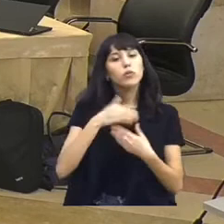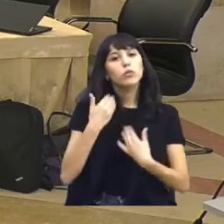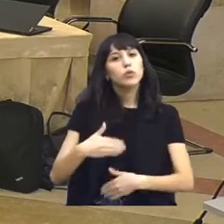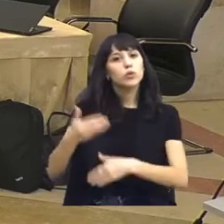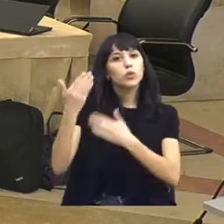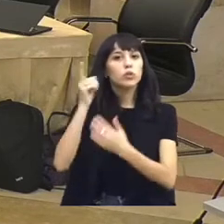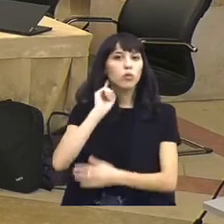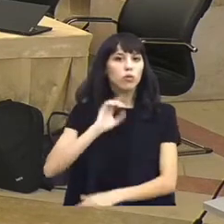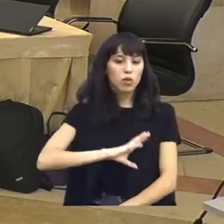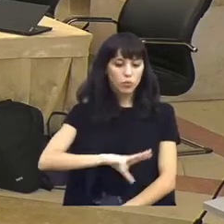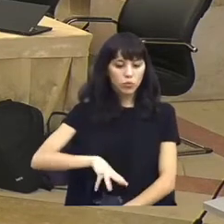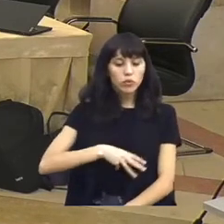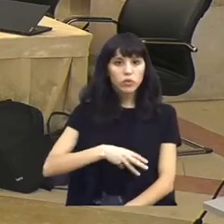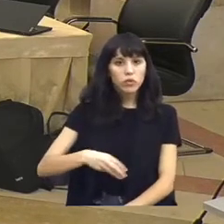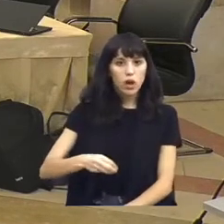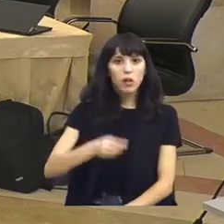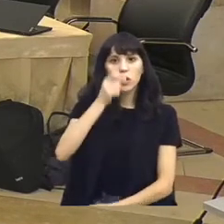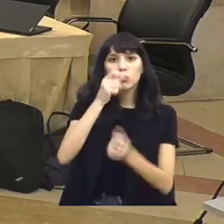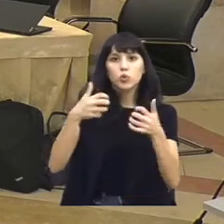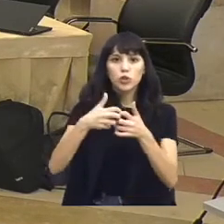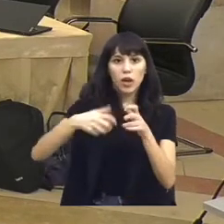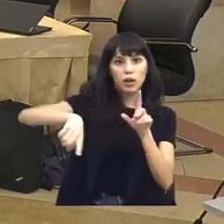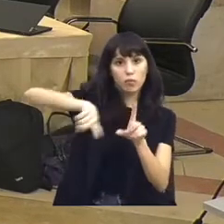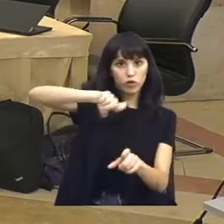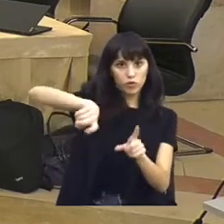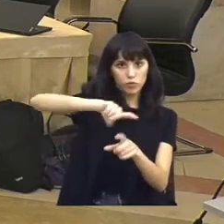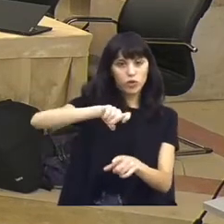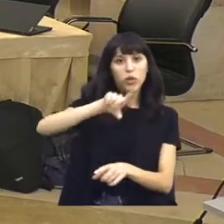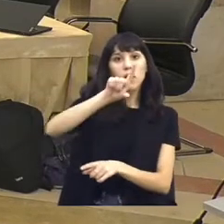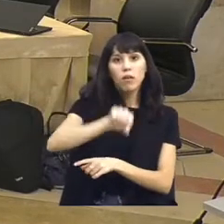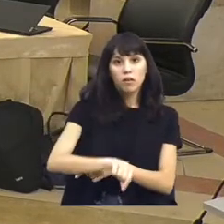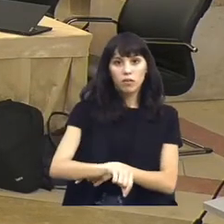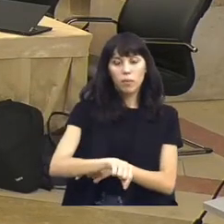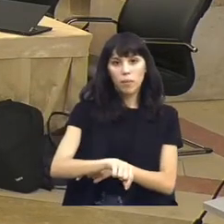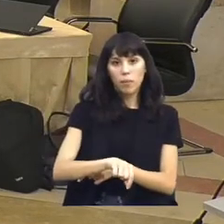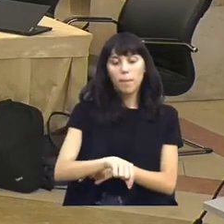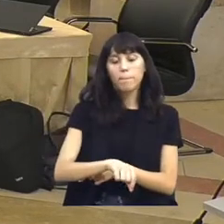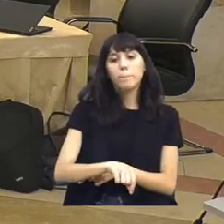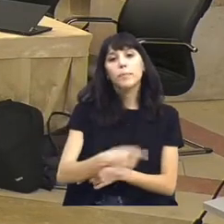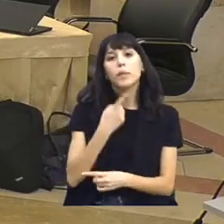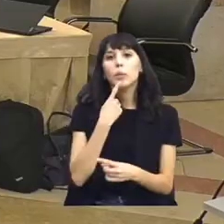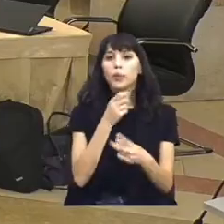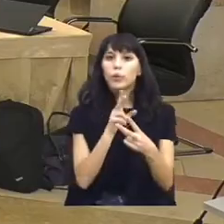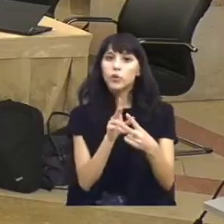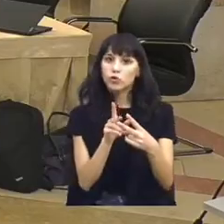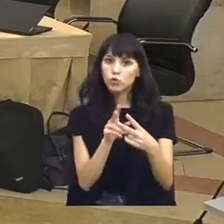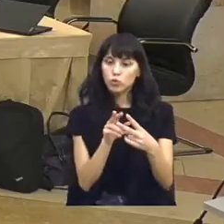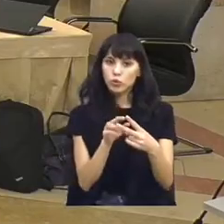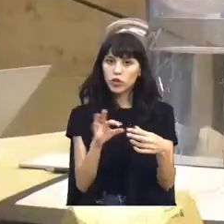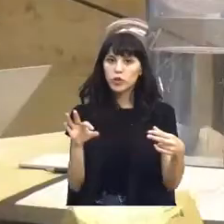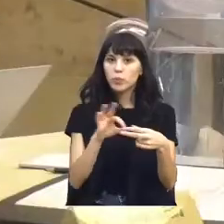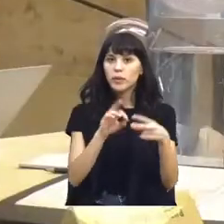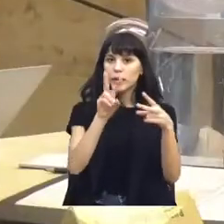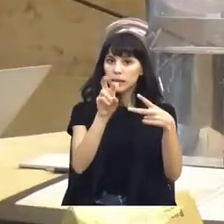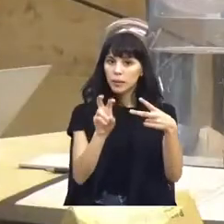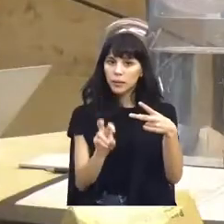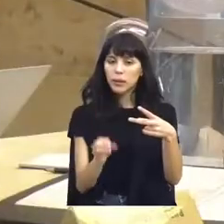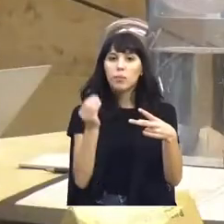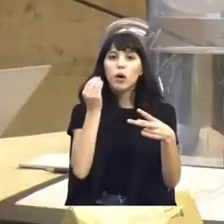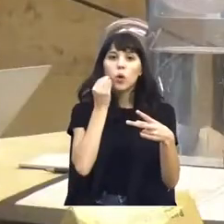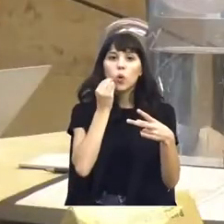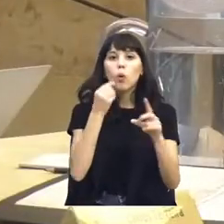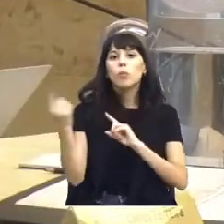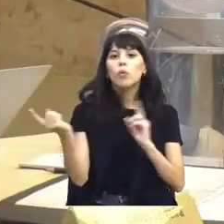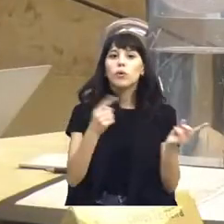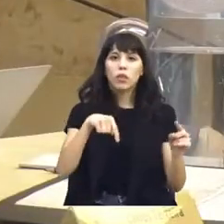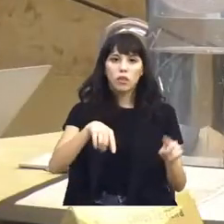pelo dia mundial de refugiado e e Gostaríamos ainda de aproveitar para colocar duas questões eh relacionadas com temas da mobilidade em